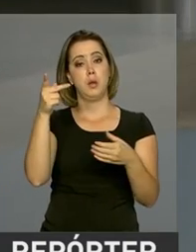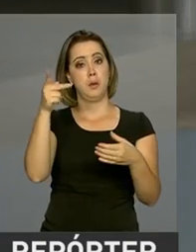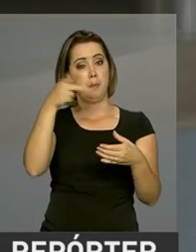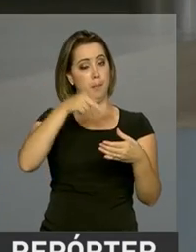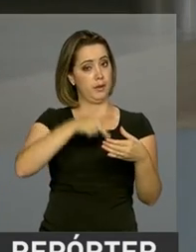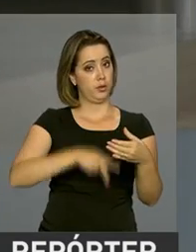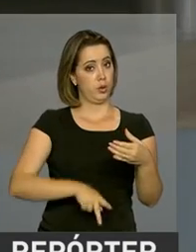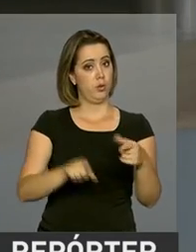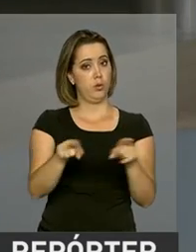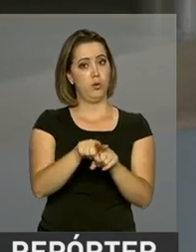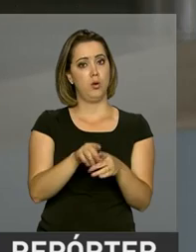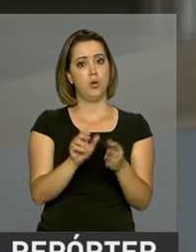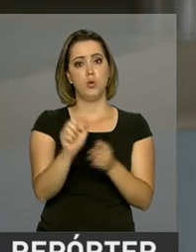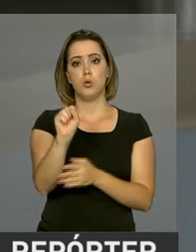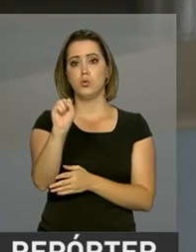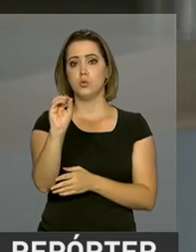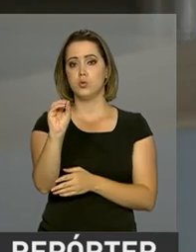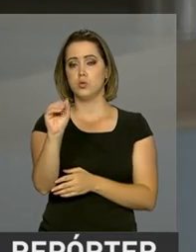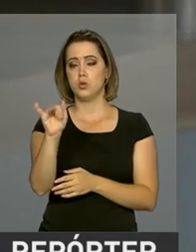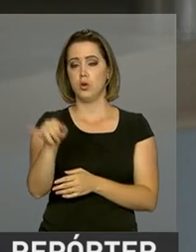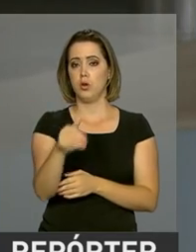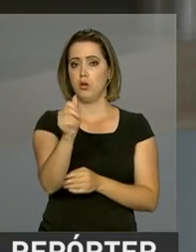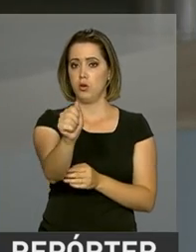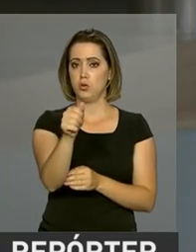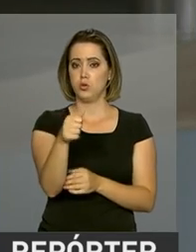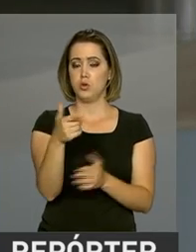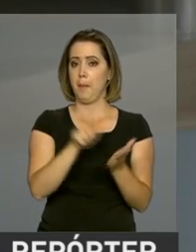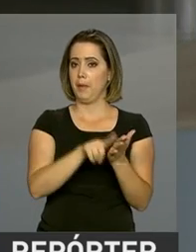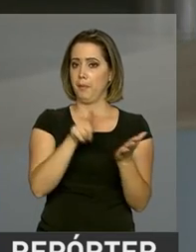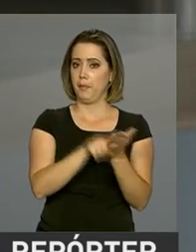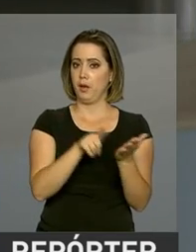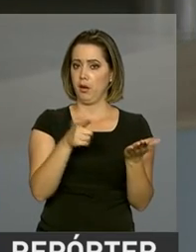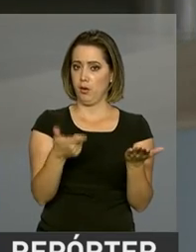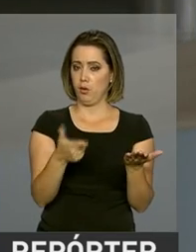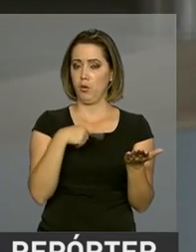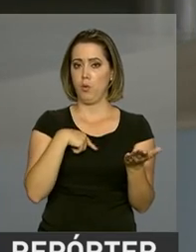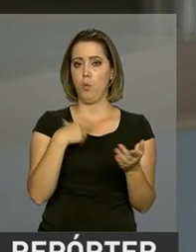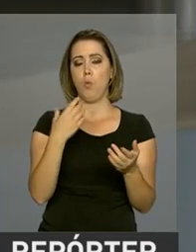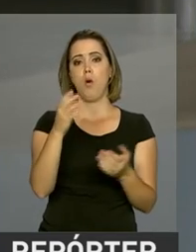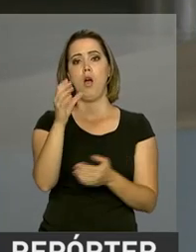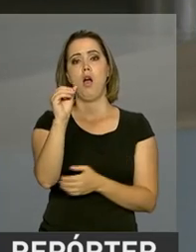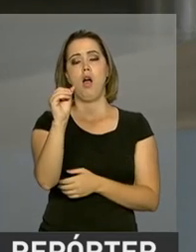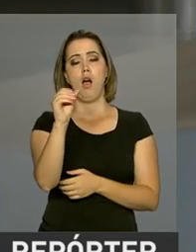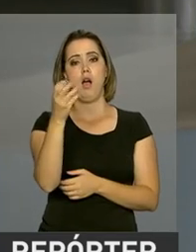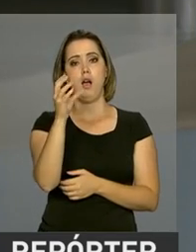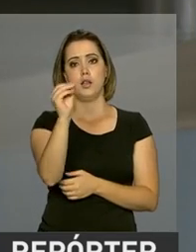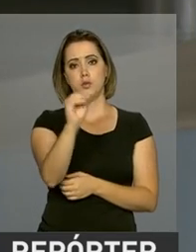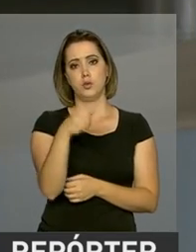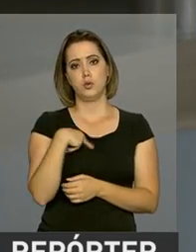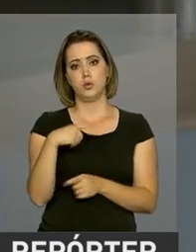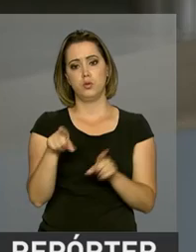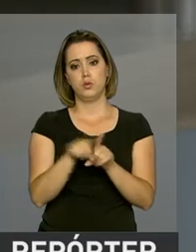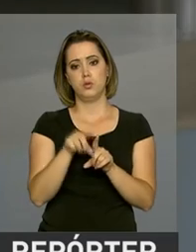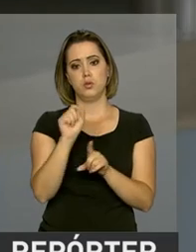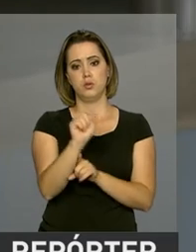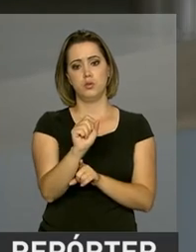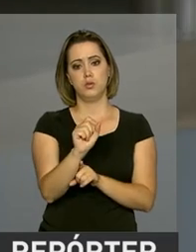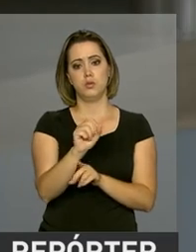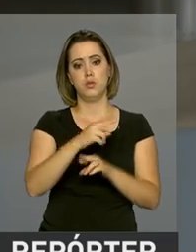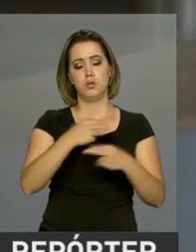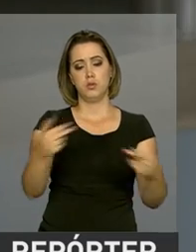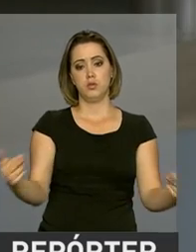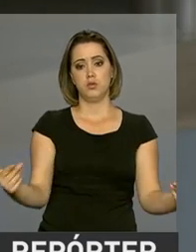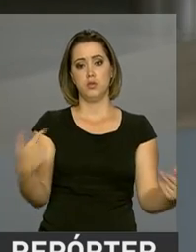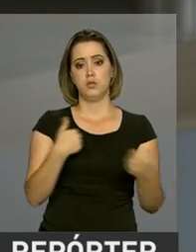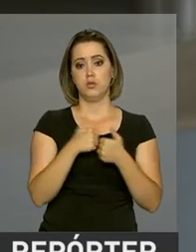bruto soja em grão celulose tubos flexíveis em aço e ferro celulose eh veículos